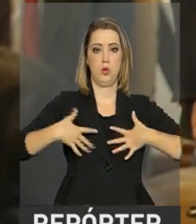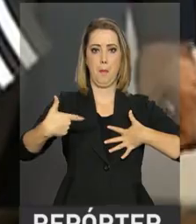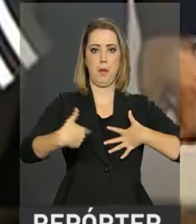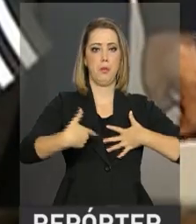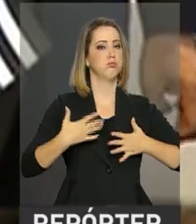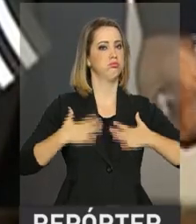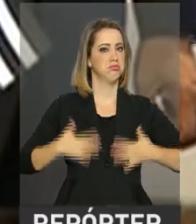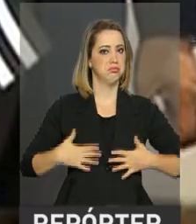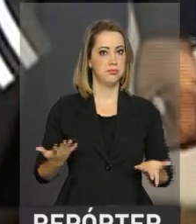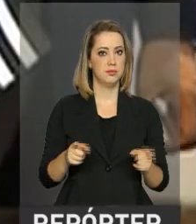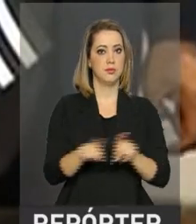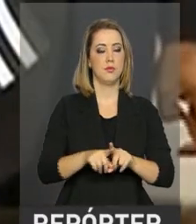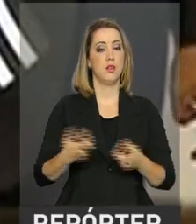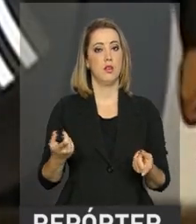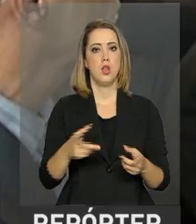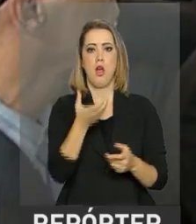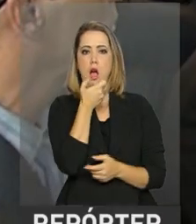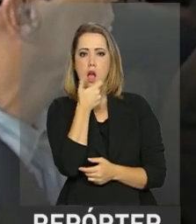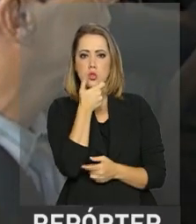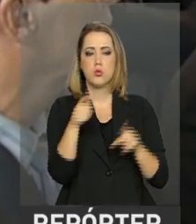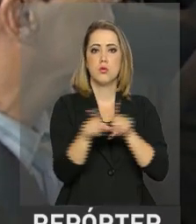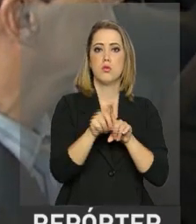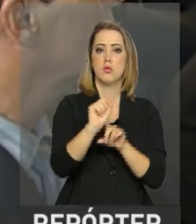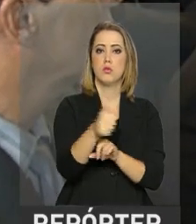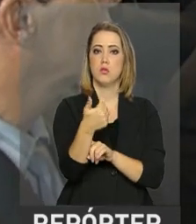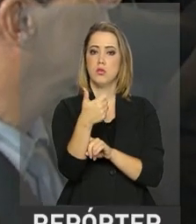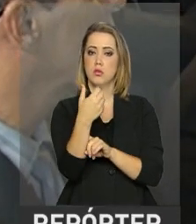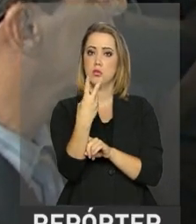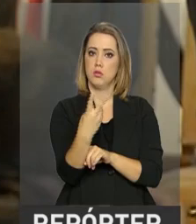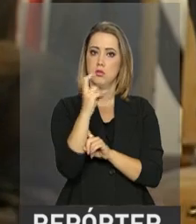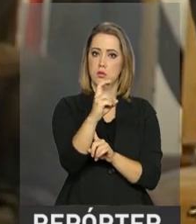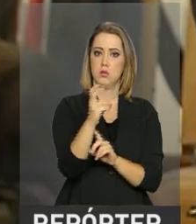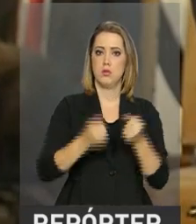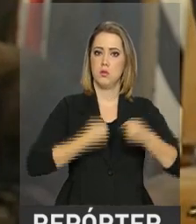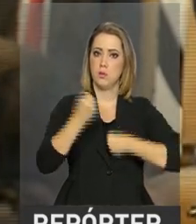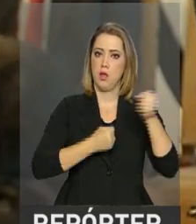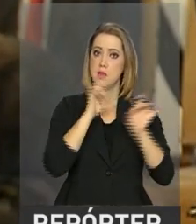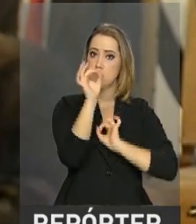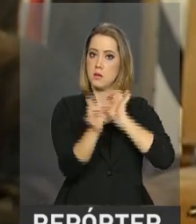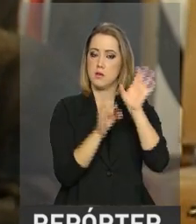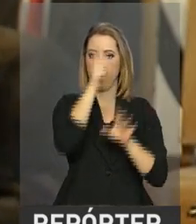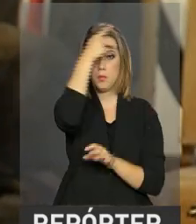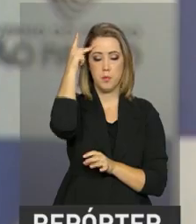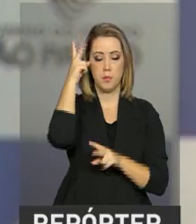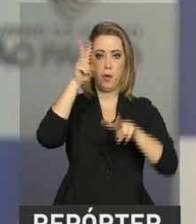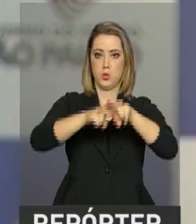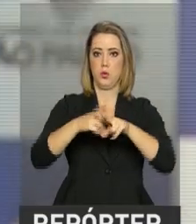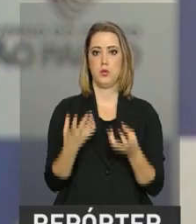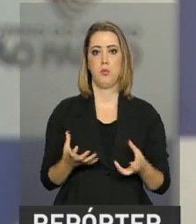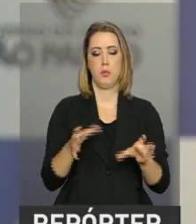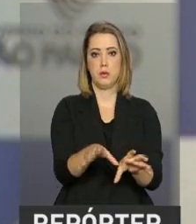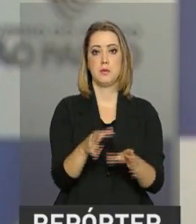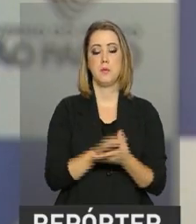2337 rádios de comunicação e 125 veículos especializados para transporte de presos não é